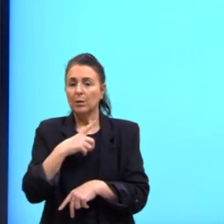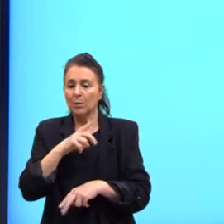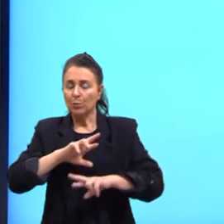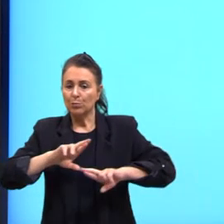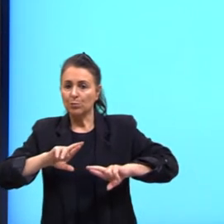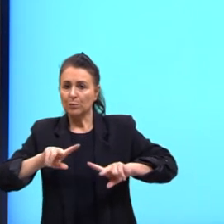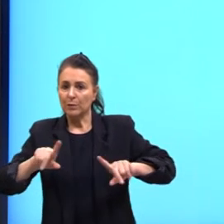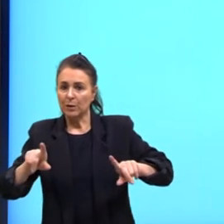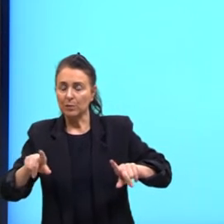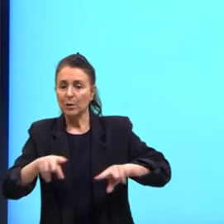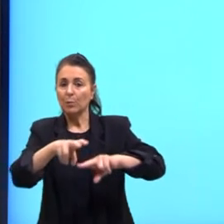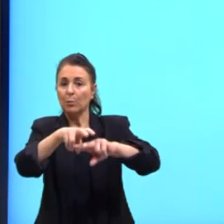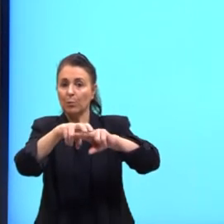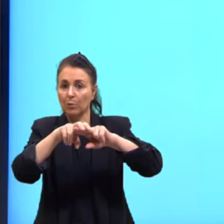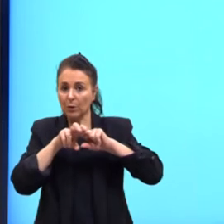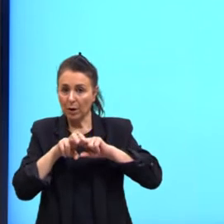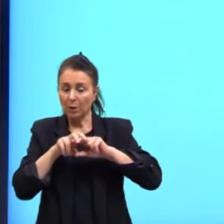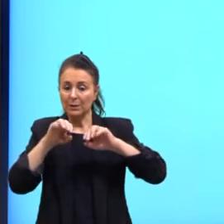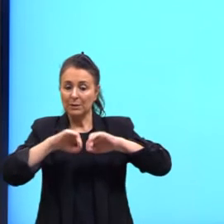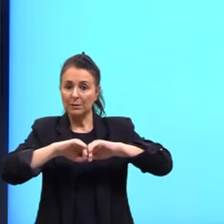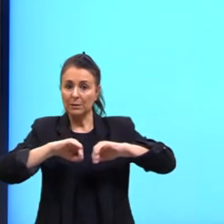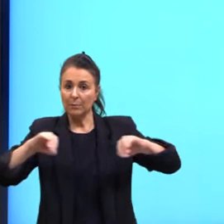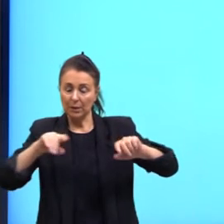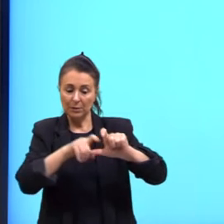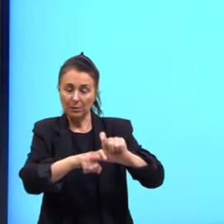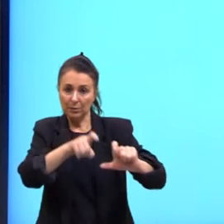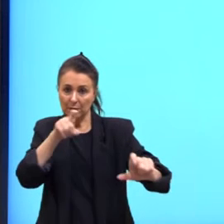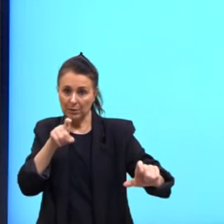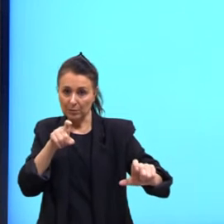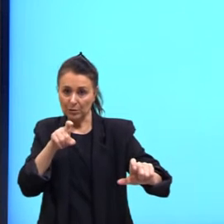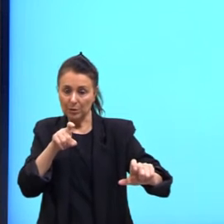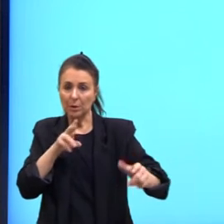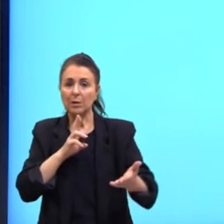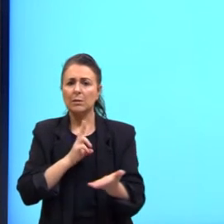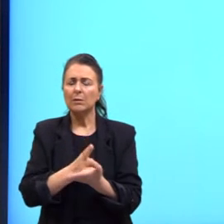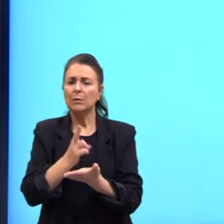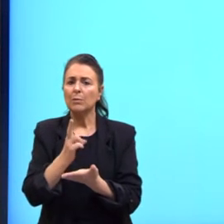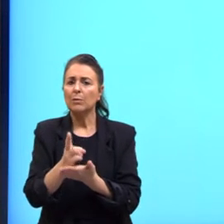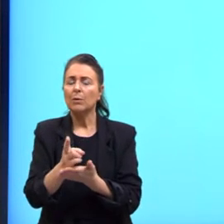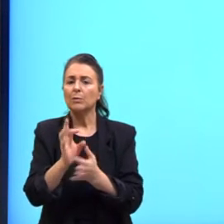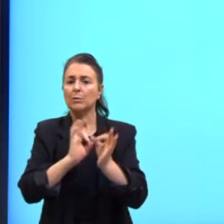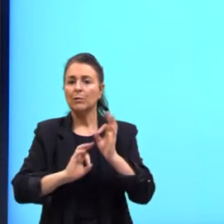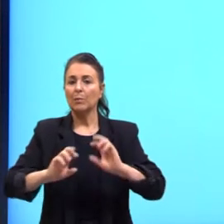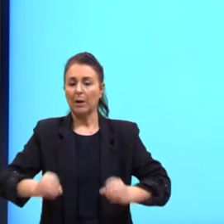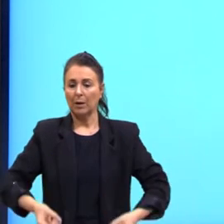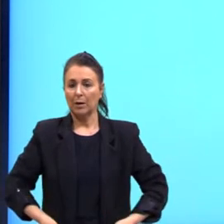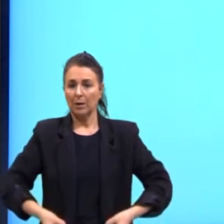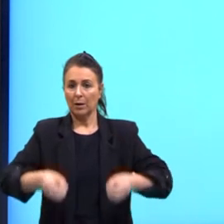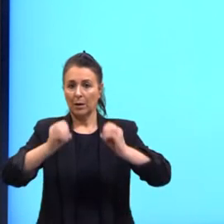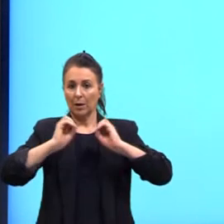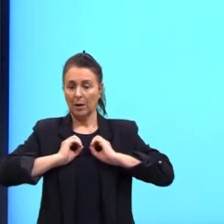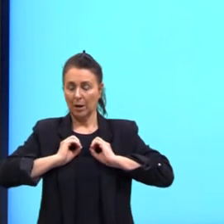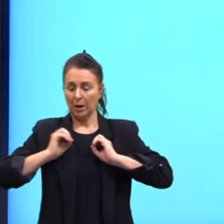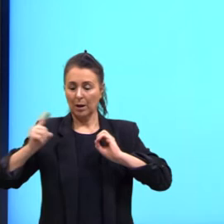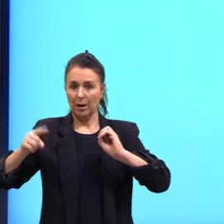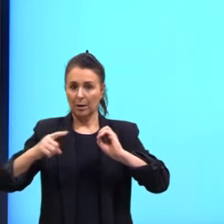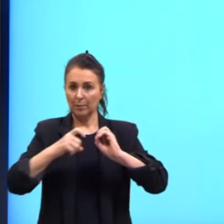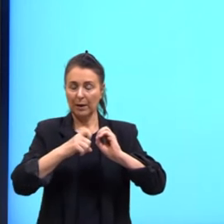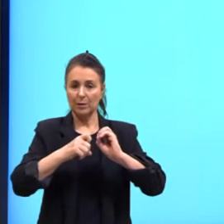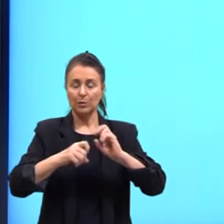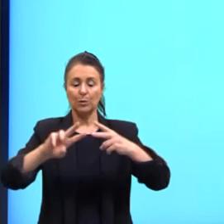diferentes por causa dessa segregação independente sempre quando se formaram na metas eles vão os